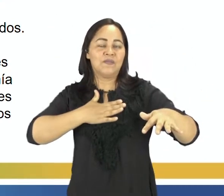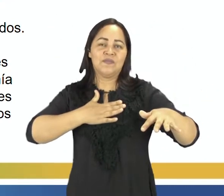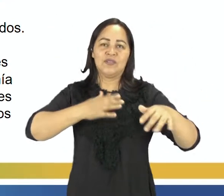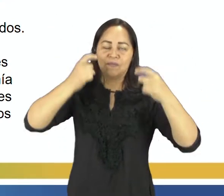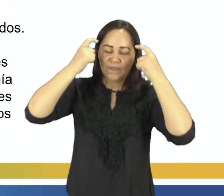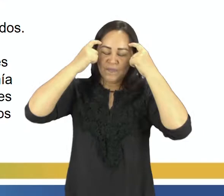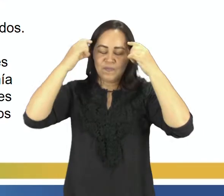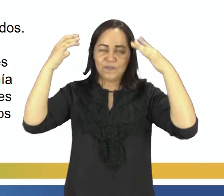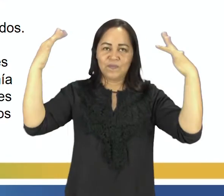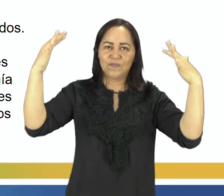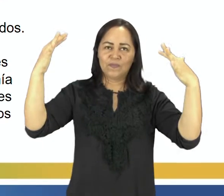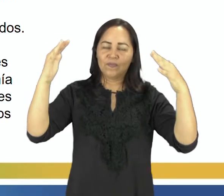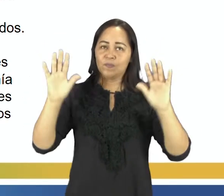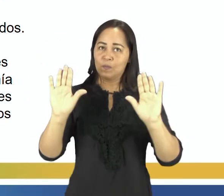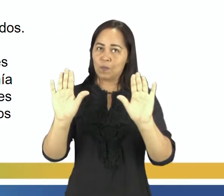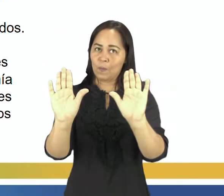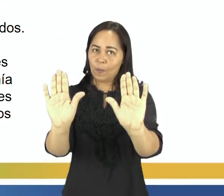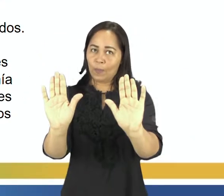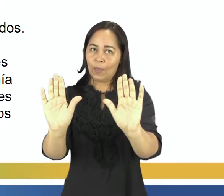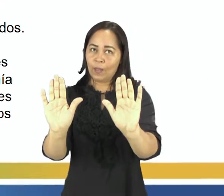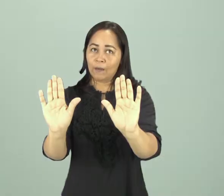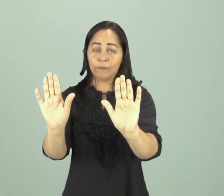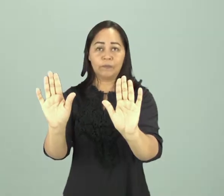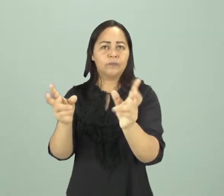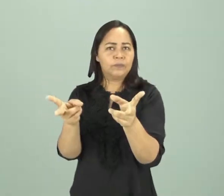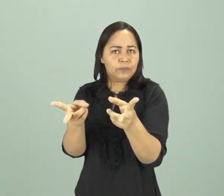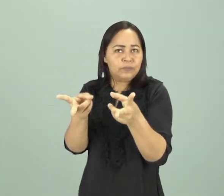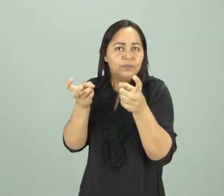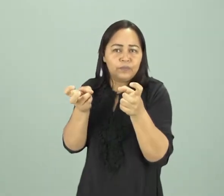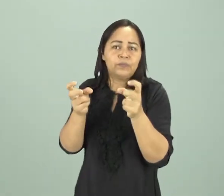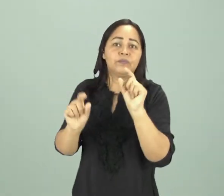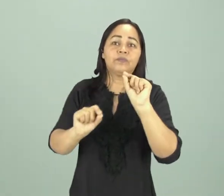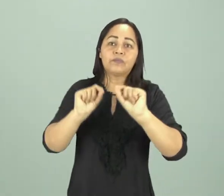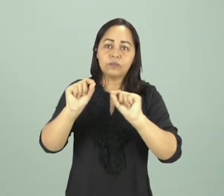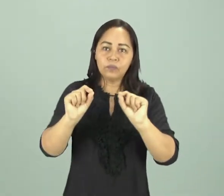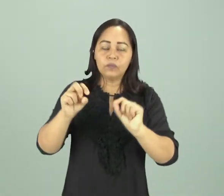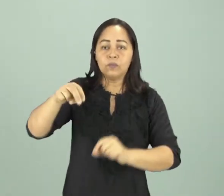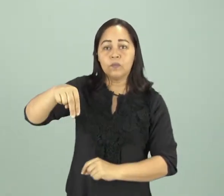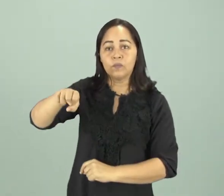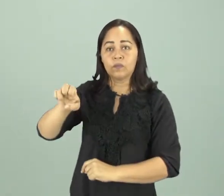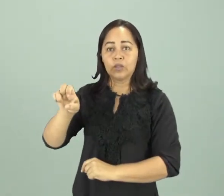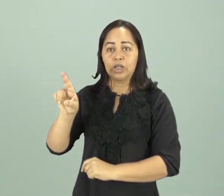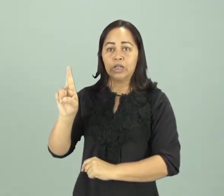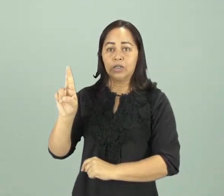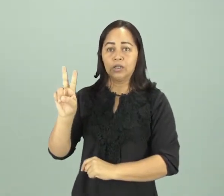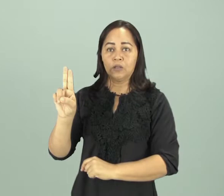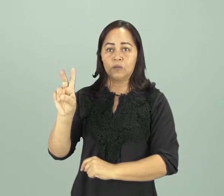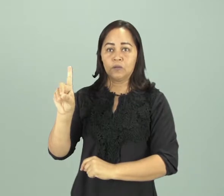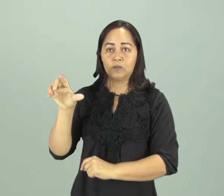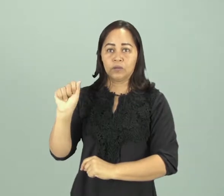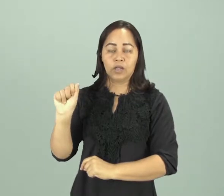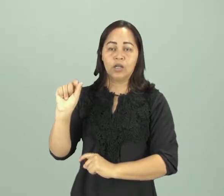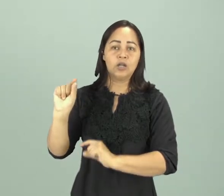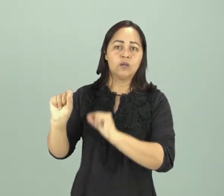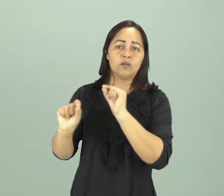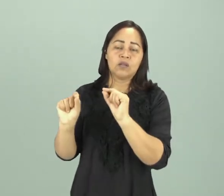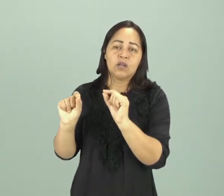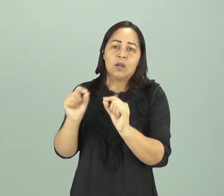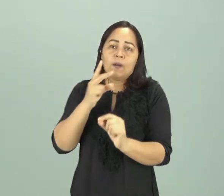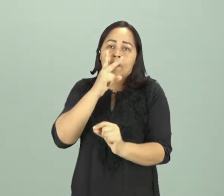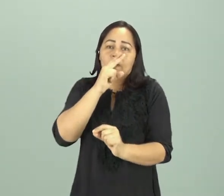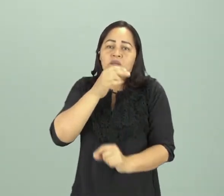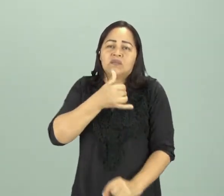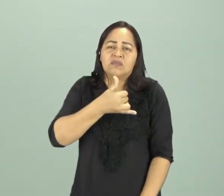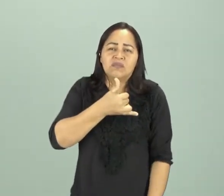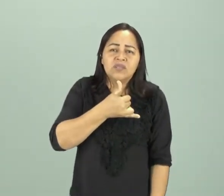utopias. Bom, conseguimos perceber dentro desse discurso de Neruda em suas obras uma melancolia,